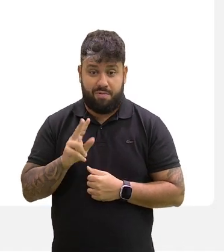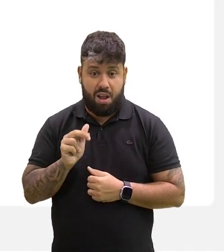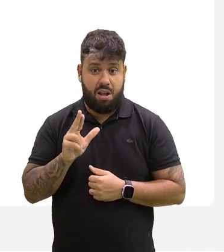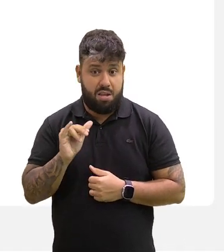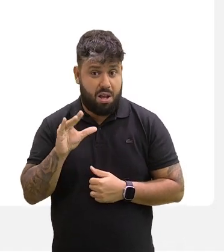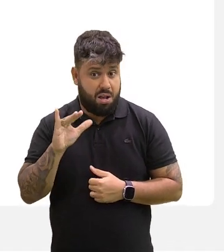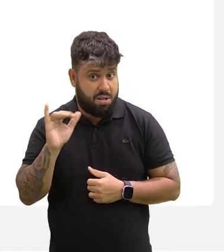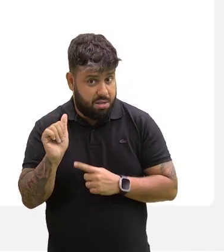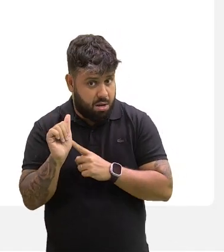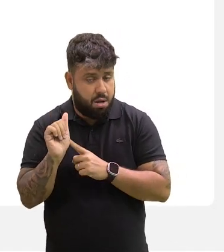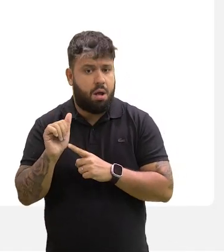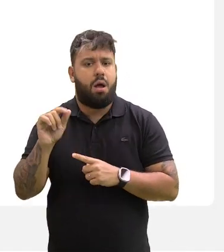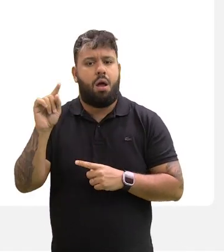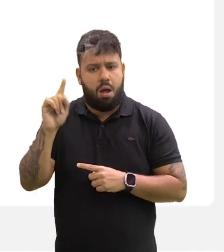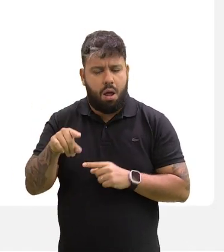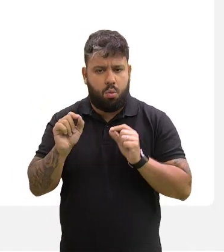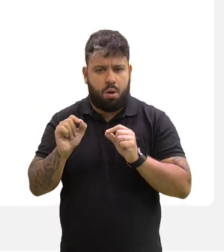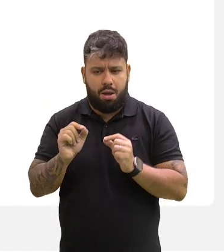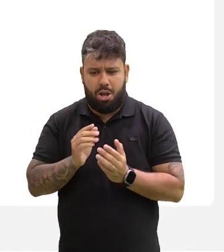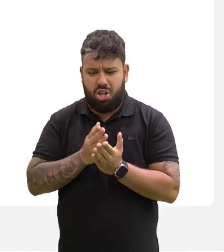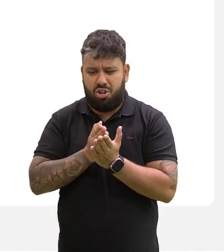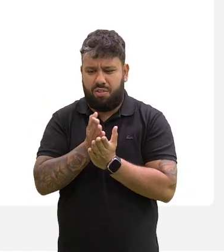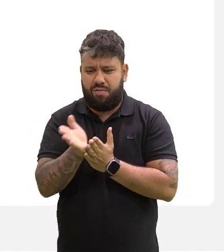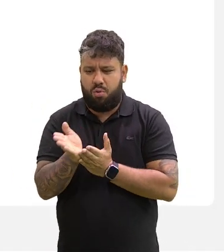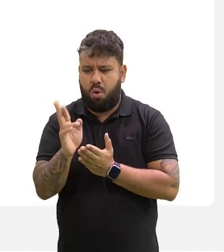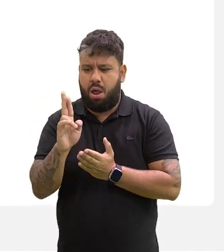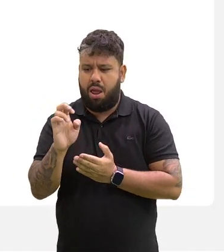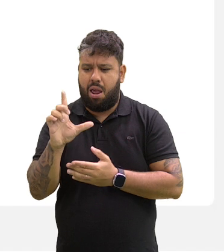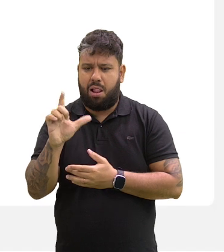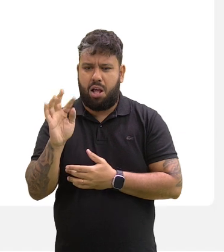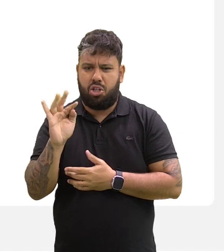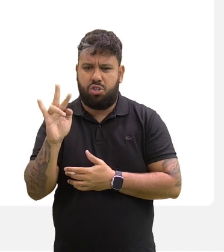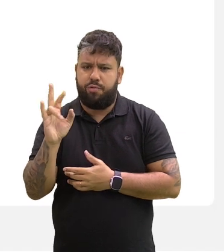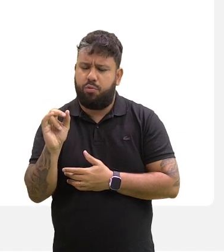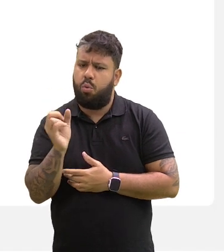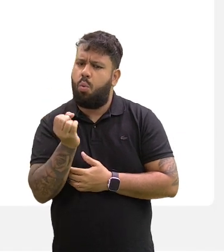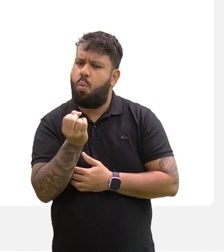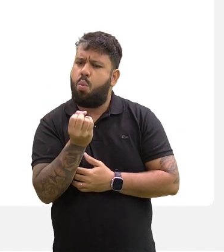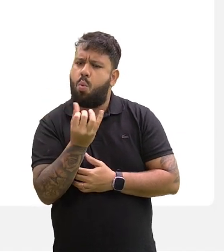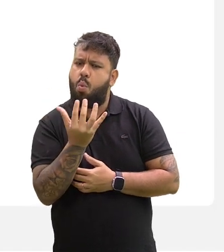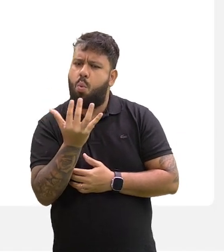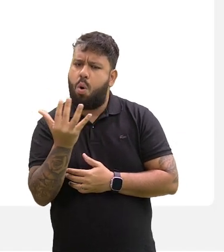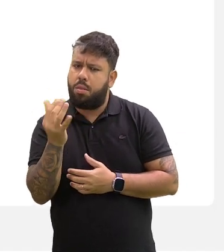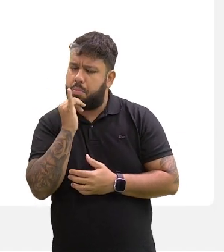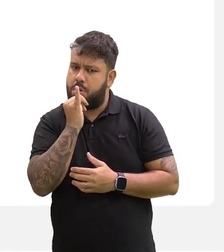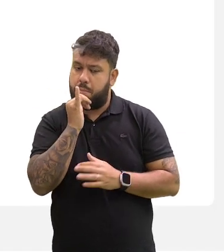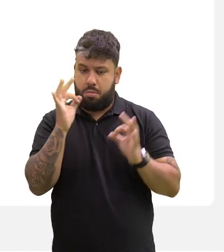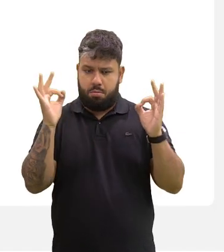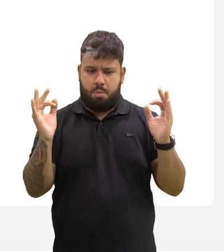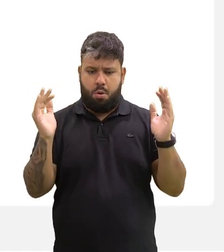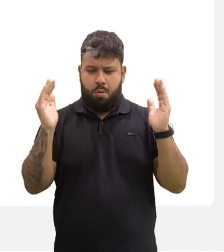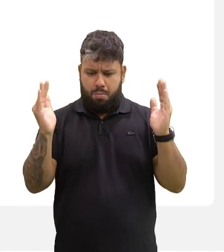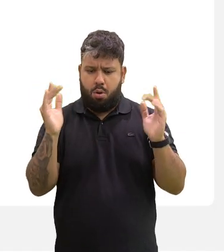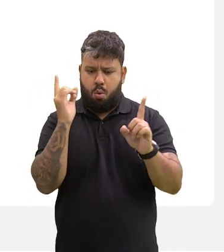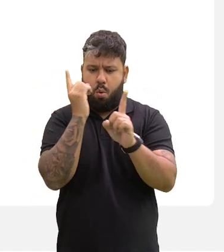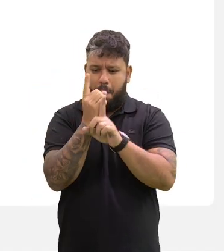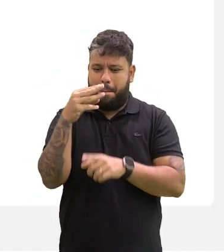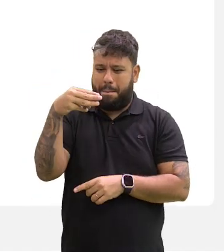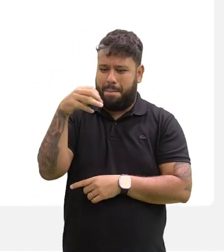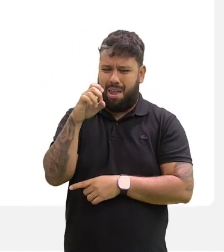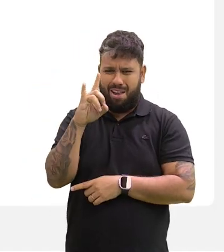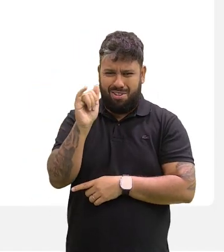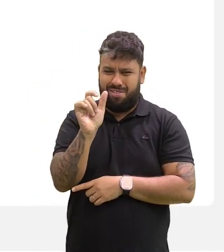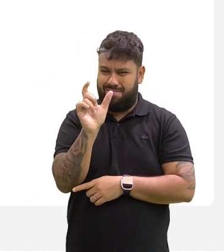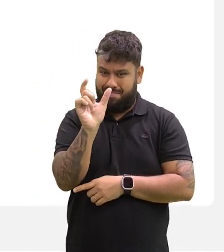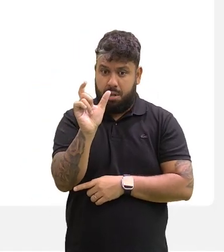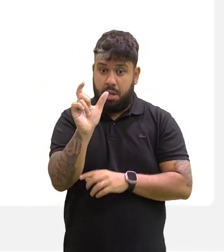dos desvios relativos. O desvio relativo é quanto o dado se desvia da média. Esse desvio relativo elevado ao quadrado